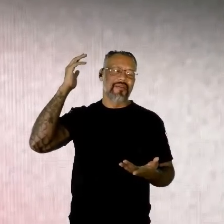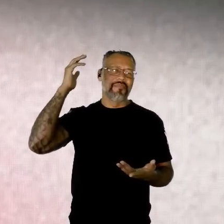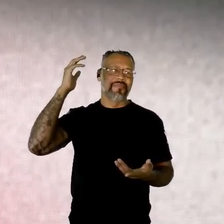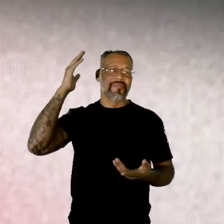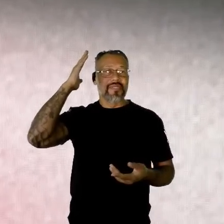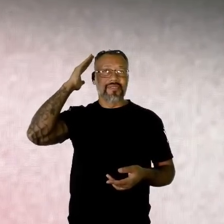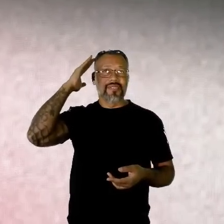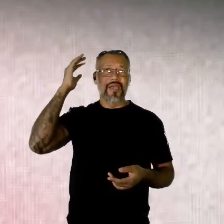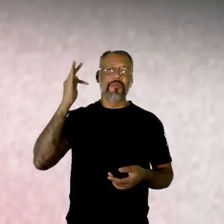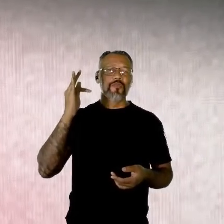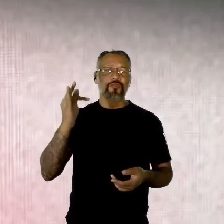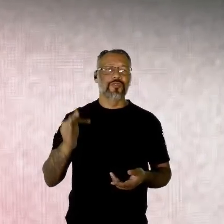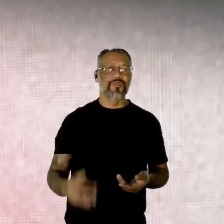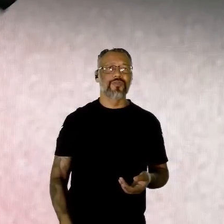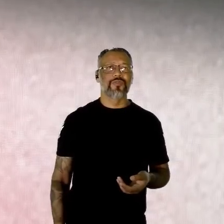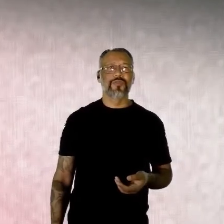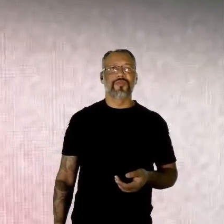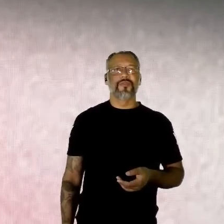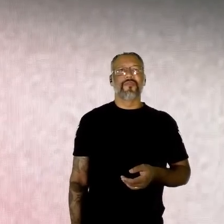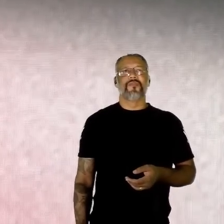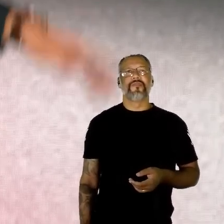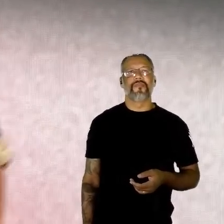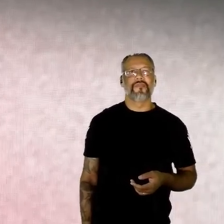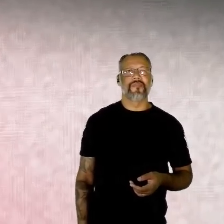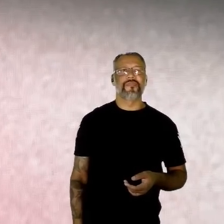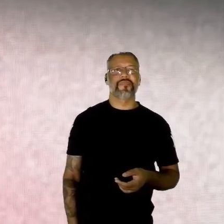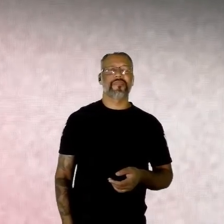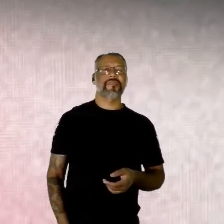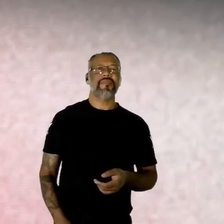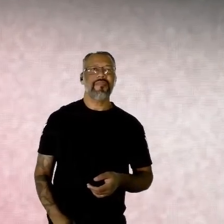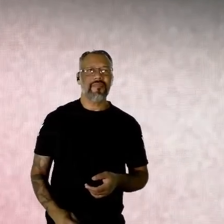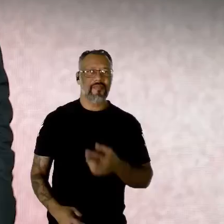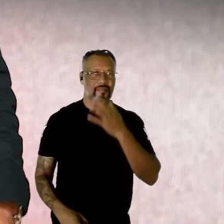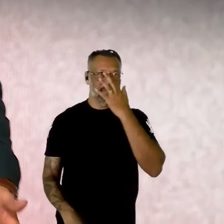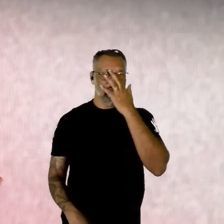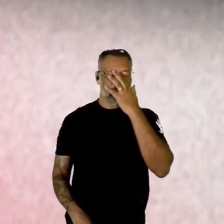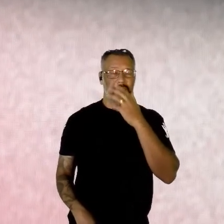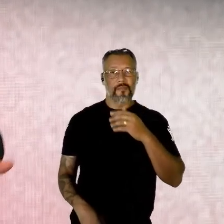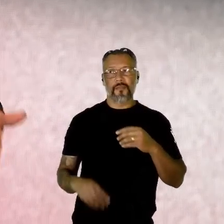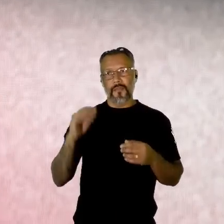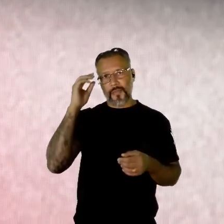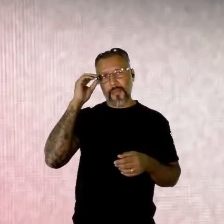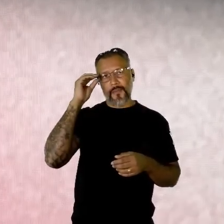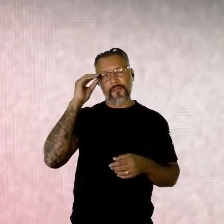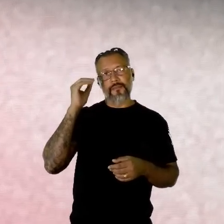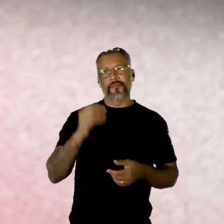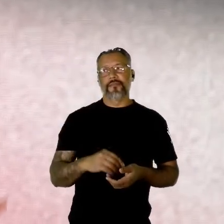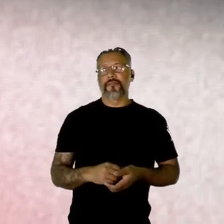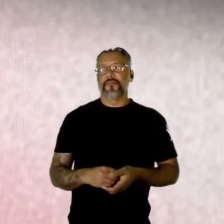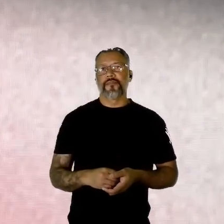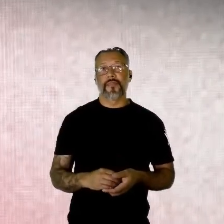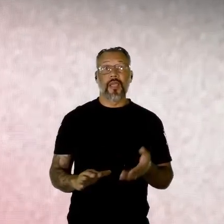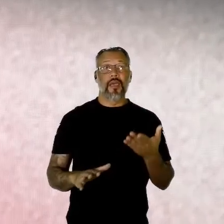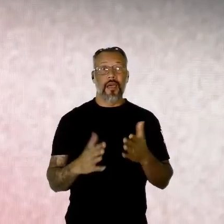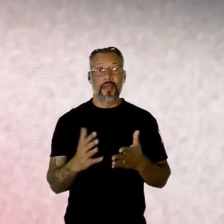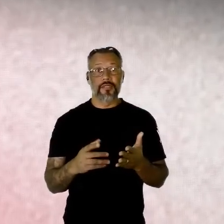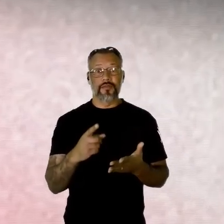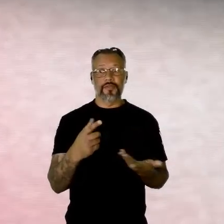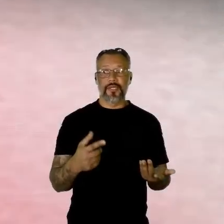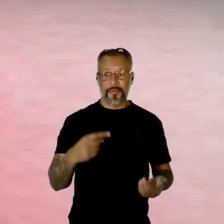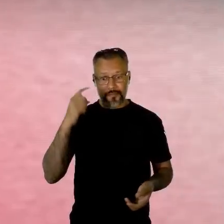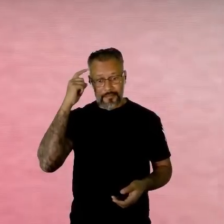animadinho lá porque tá pensando que vai poder viajar agora que vai trocar de carro e o Espírito Santo faz o contrato molhar faz o contrário dá tudo errado